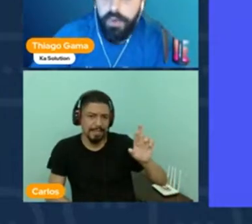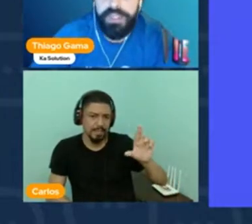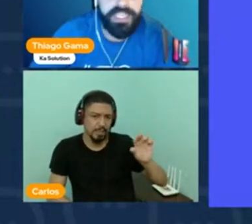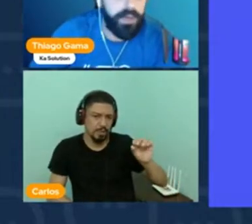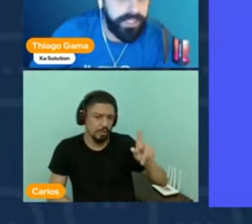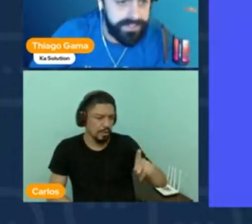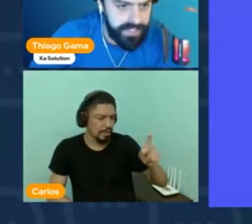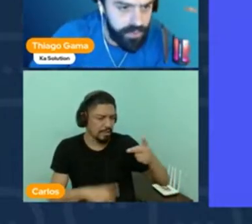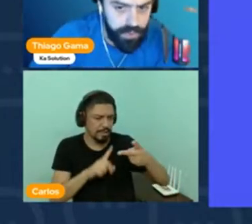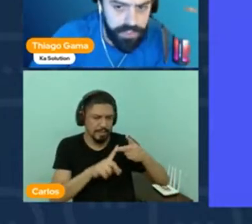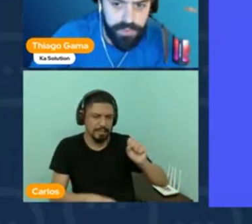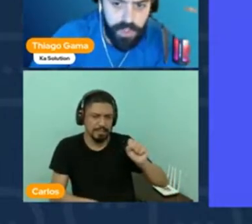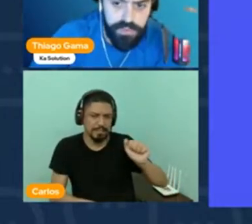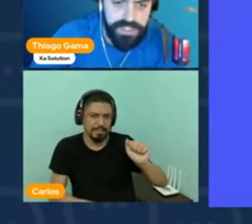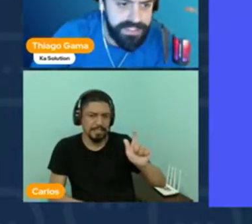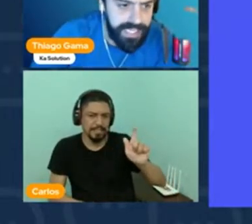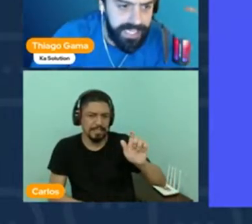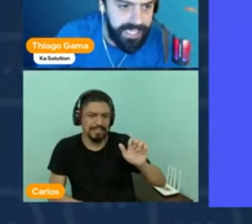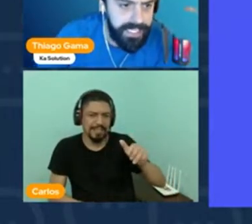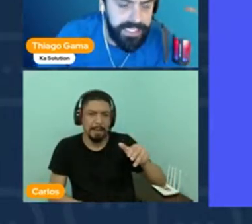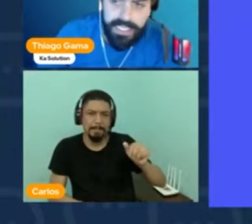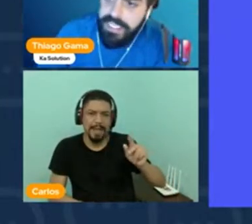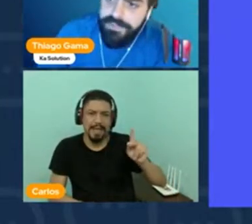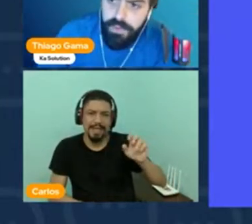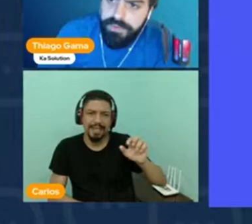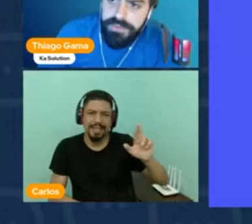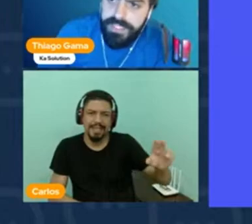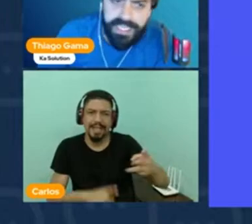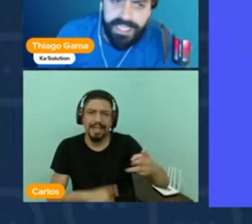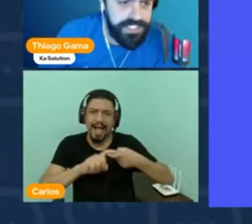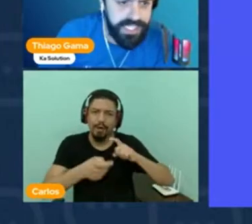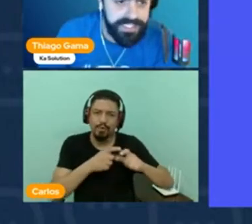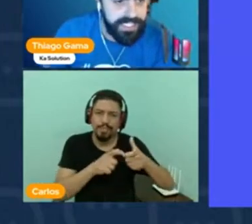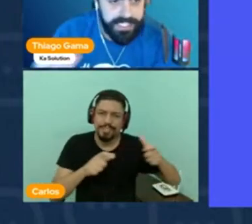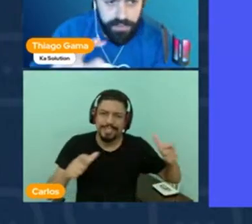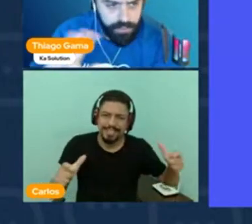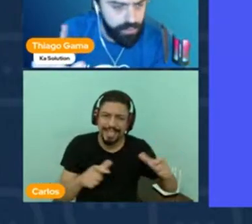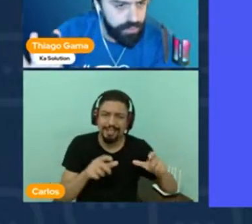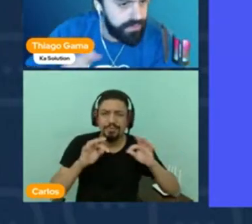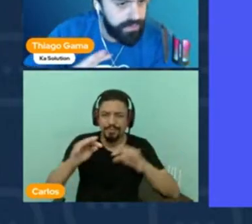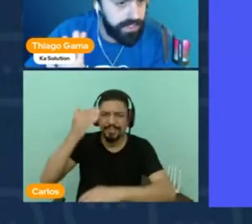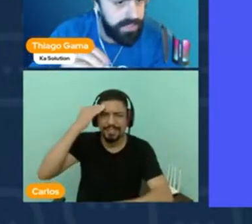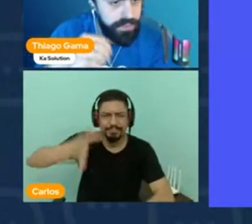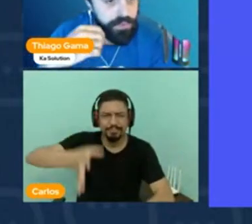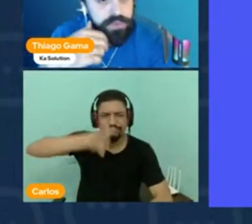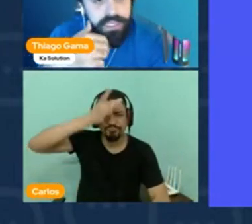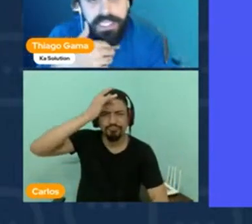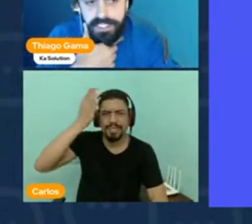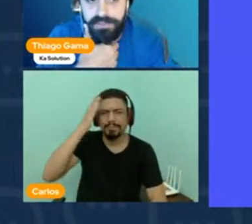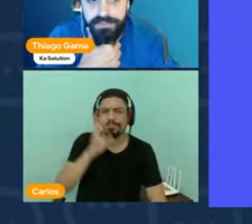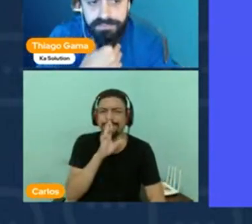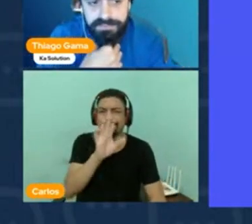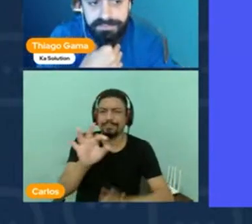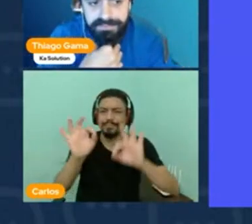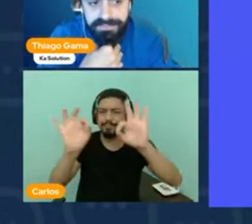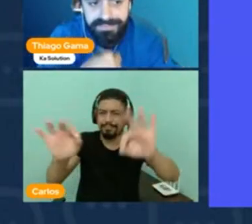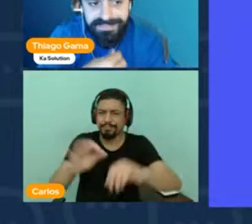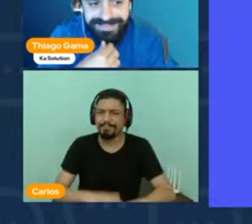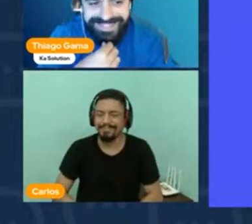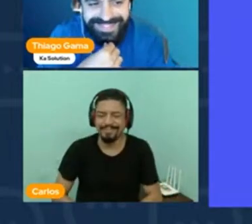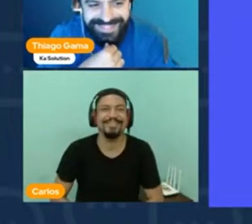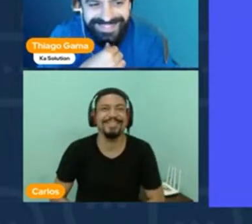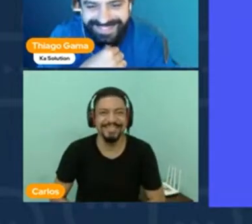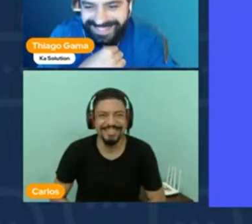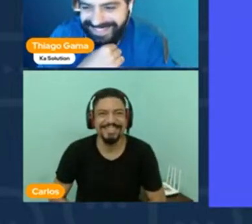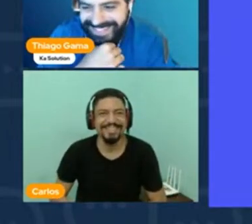SageMaker, o que é o EC2, o Autoscaling, eles já entenderam tudo, eles vão saber tudo, hein, Leandro? Com